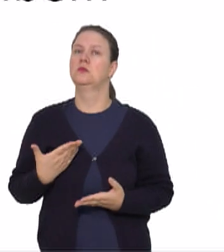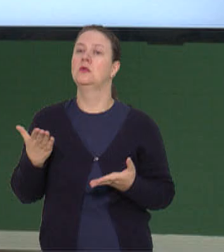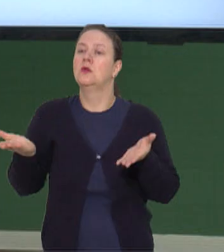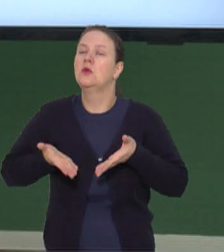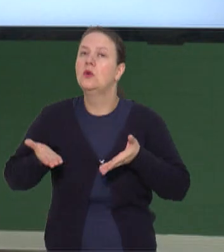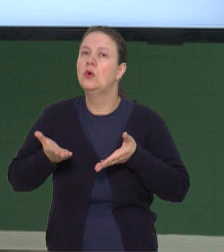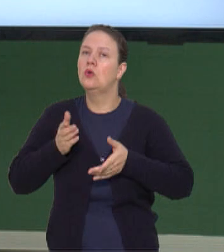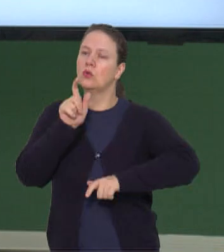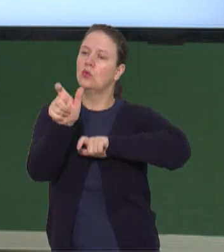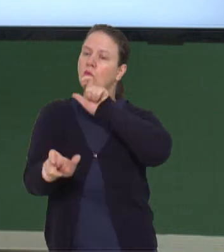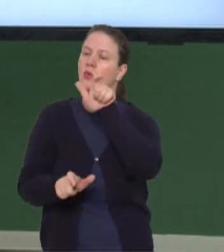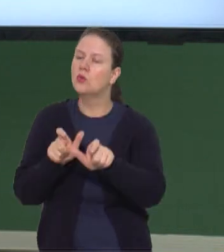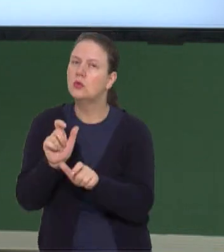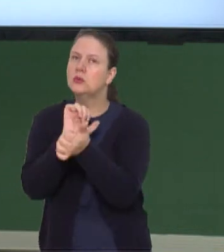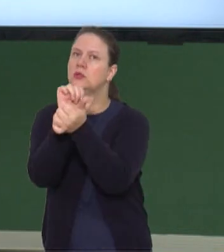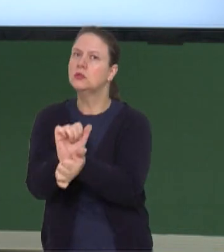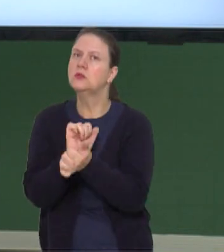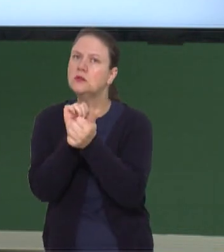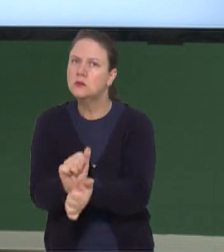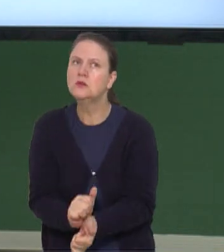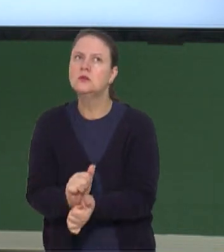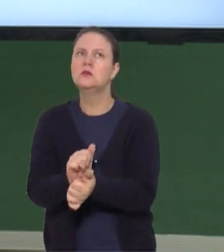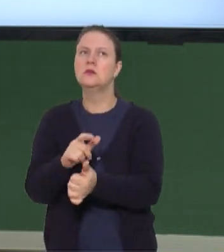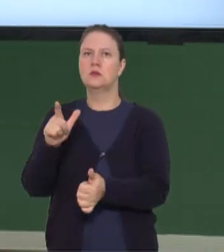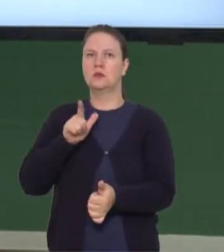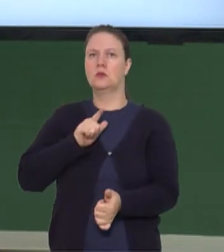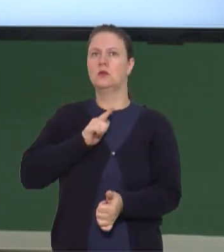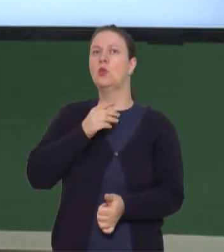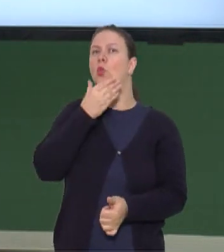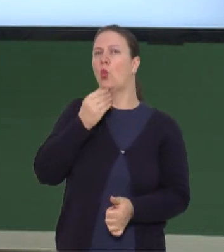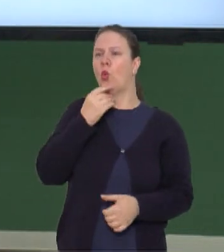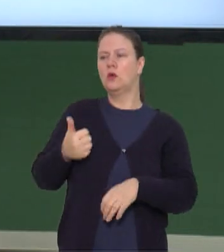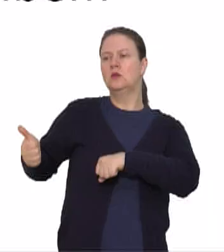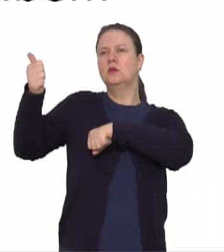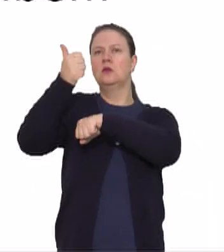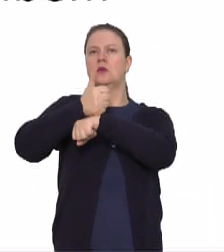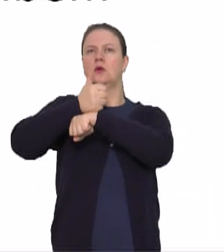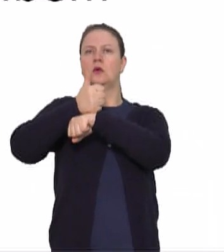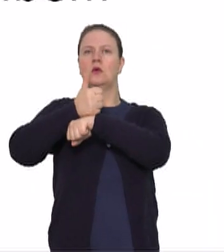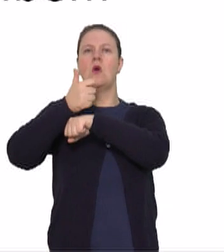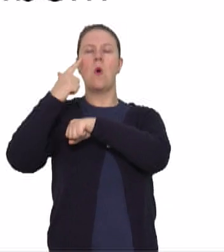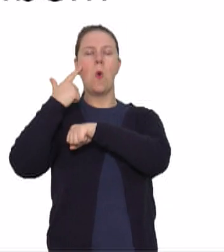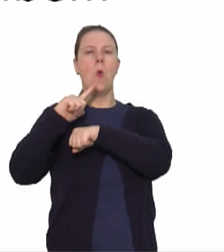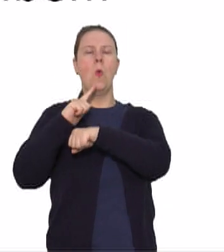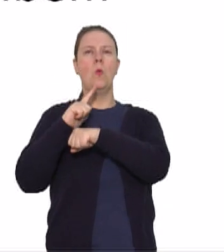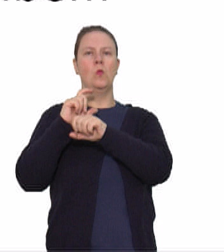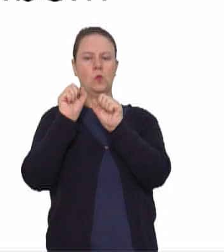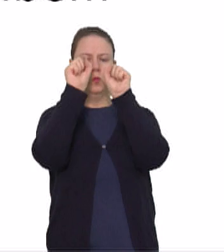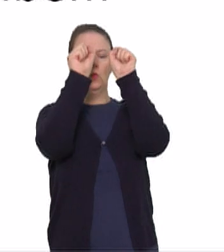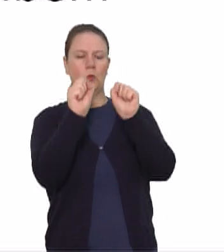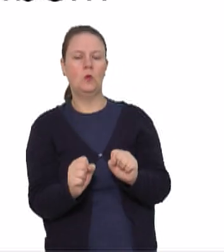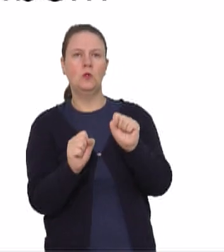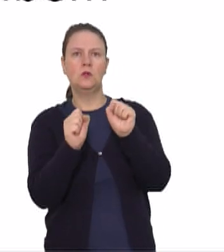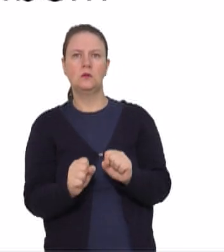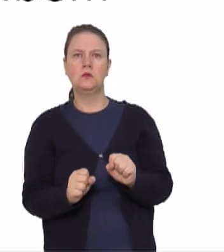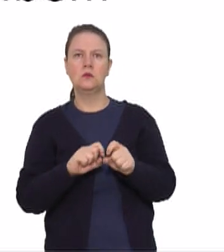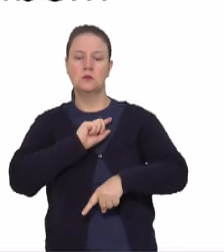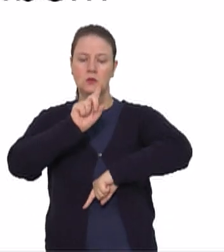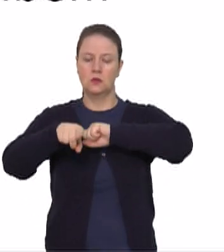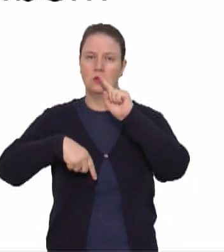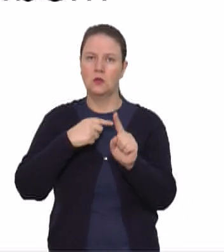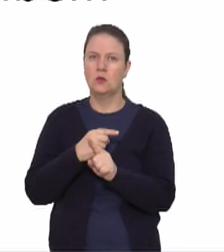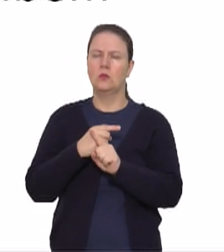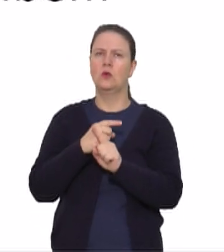libertos da parte ocidental, Louverture ascendeu ao poder na parte ocidental da ilha e, em seguida, ele